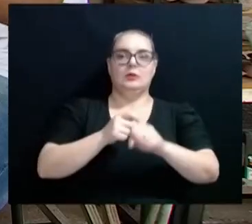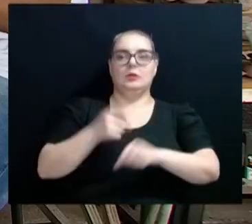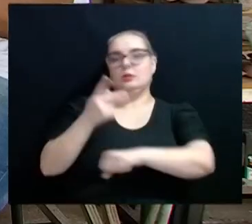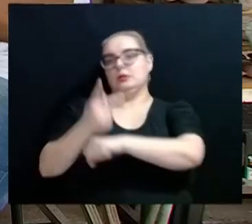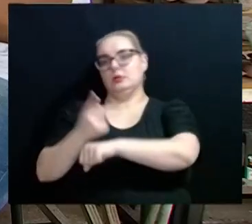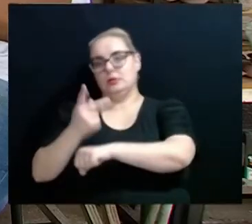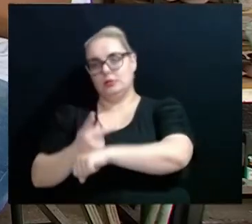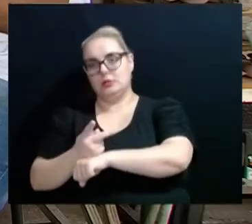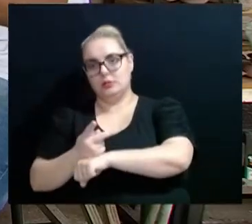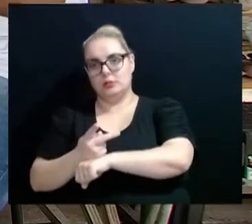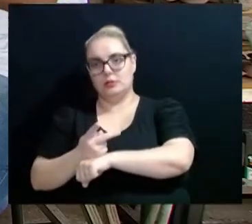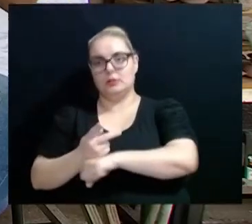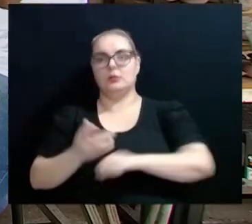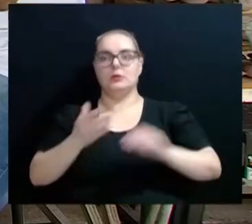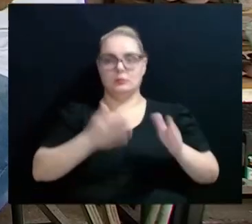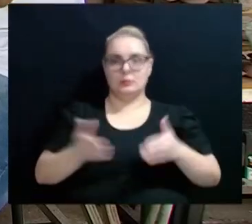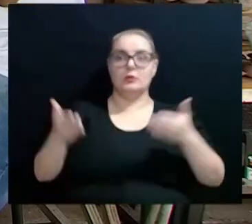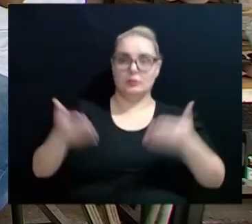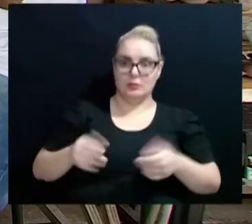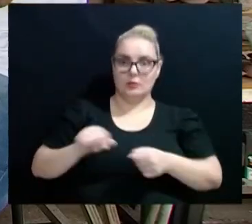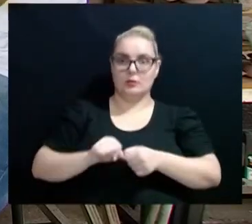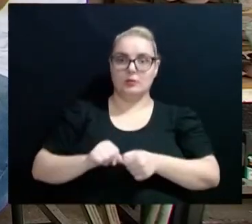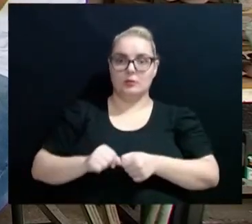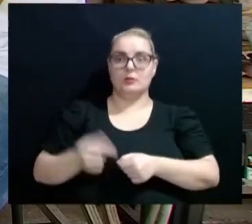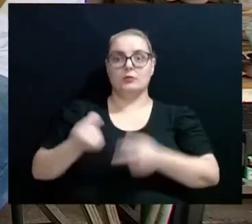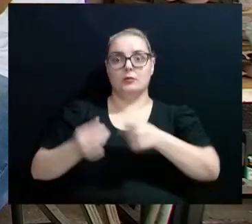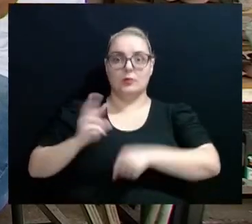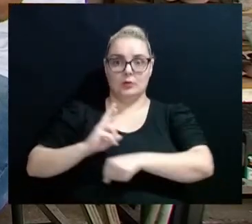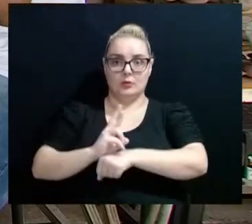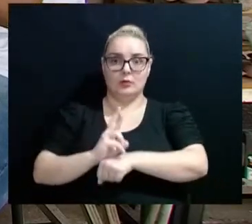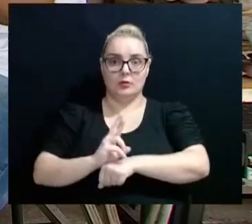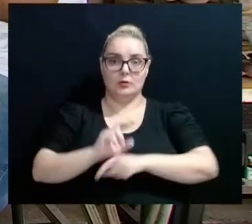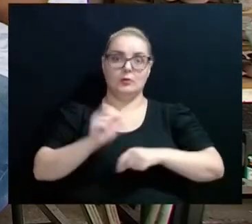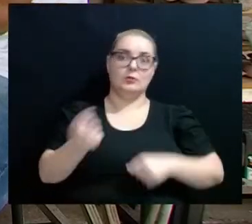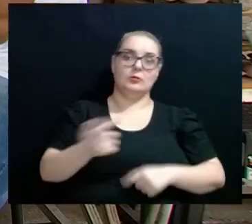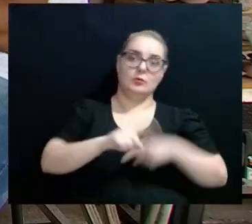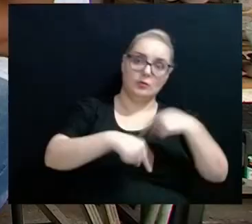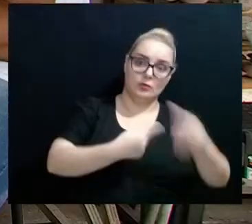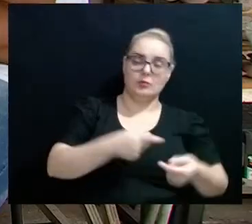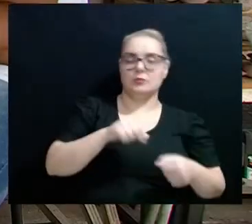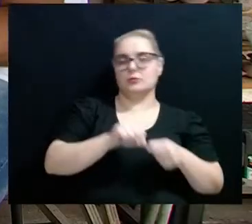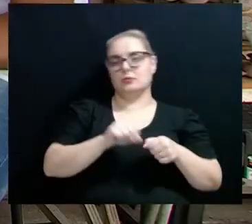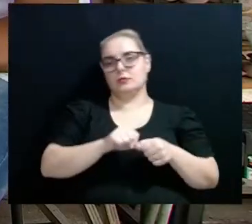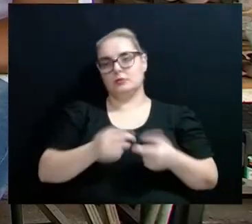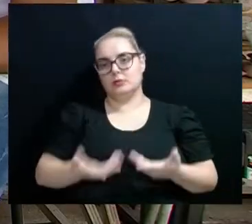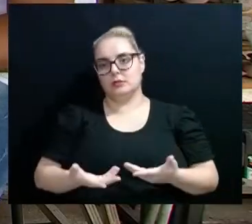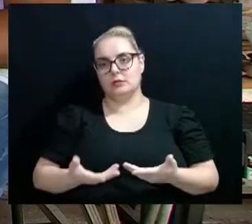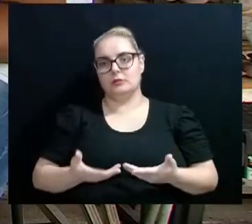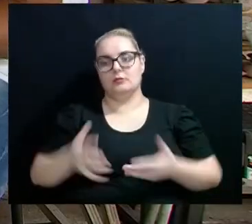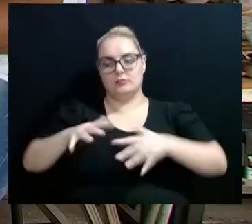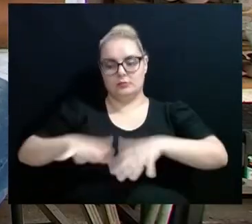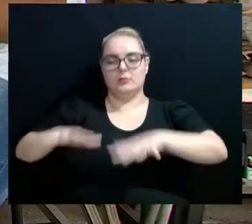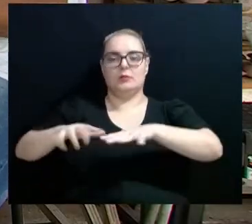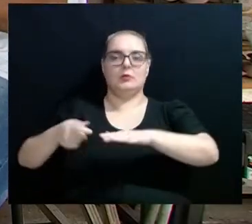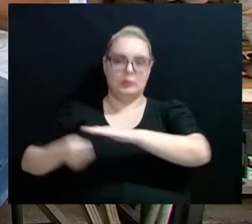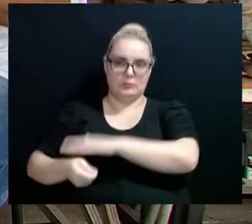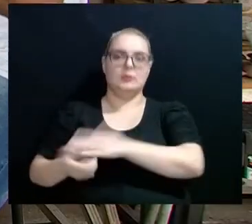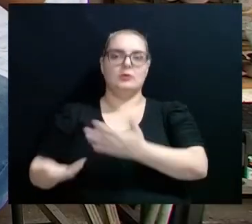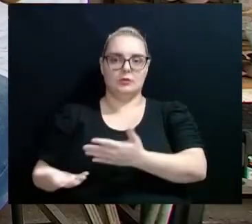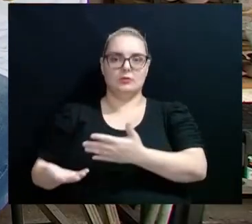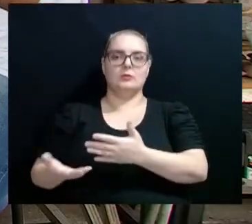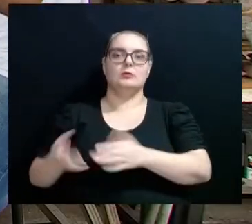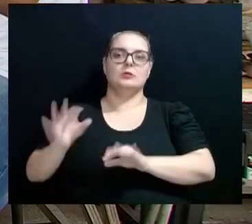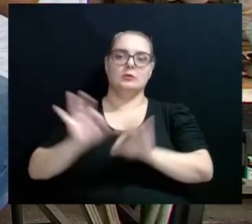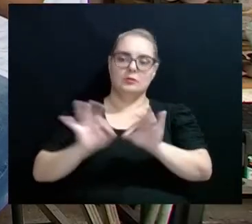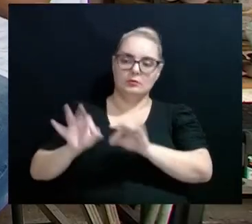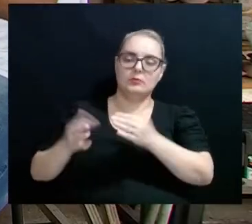as estátuas, as pedras, as produções que eu faço hoje, elas me dão mais recurso do que outros trabalhos que eu fazia. Então eu vou